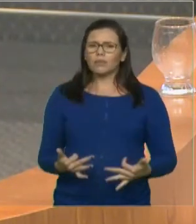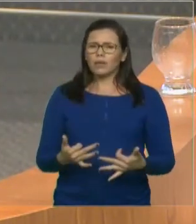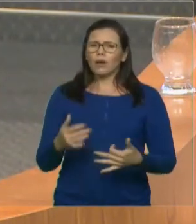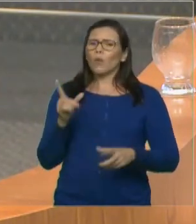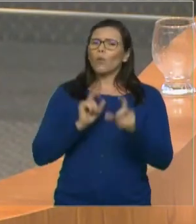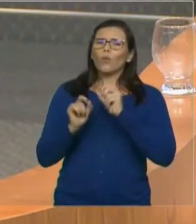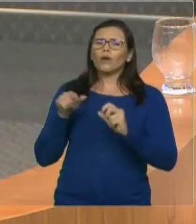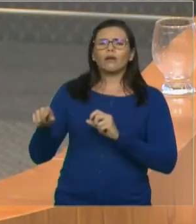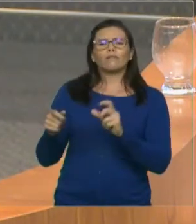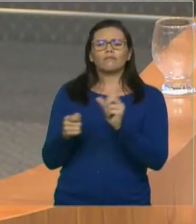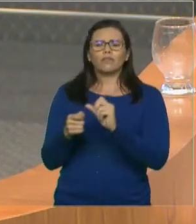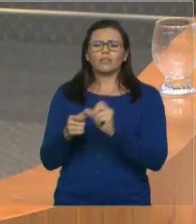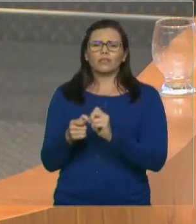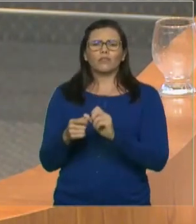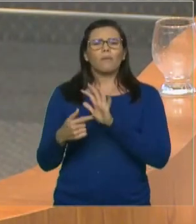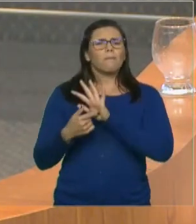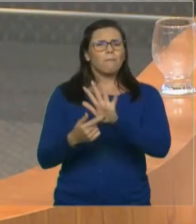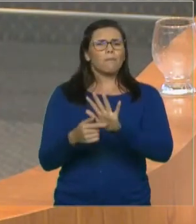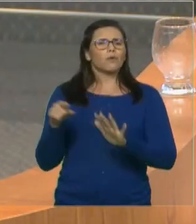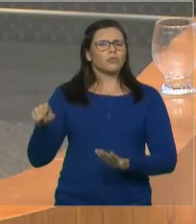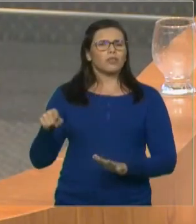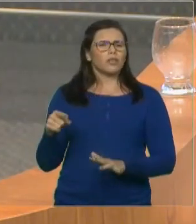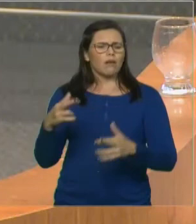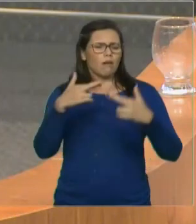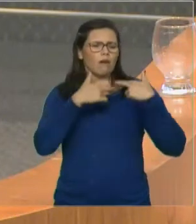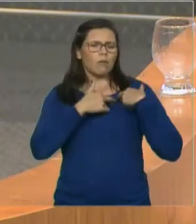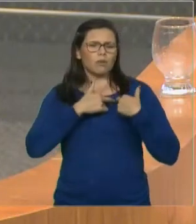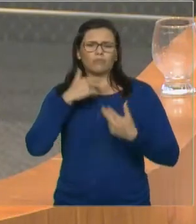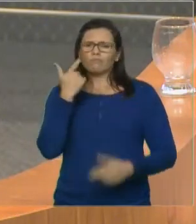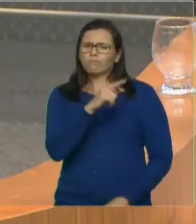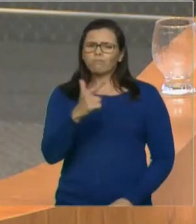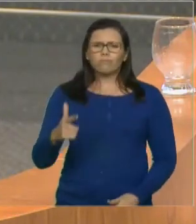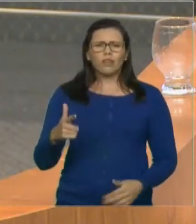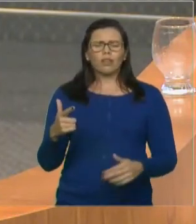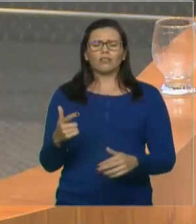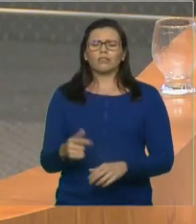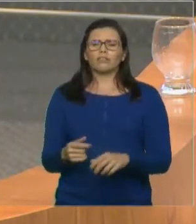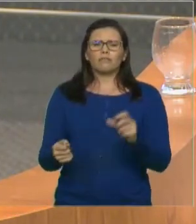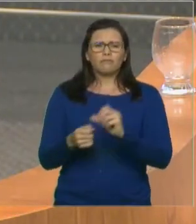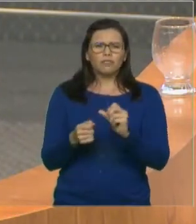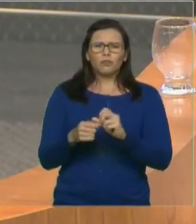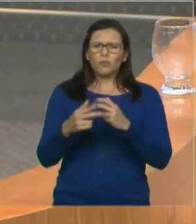ingerência dentro do órgão DENIT, pelo que vem ocasionando em todo o estado do Maranhão. Muito obrigado, senhor presidente.